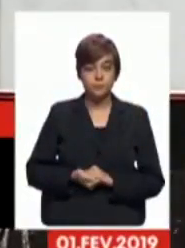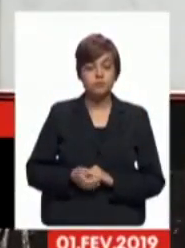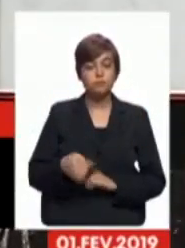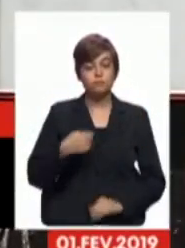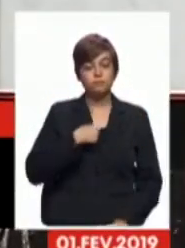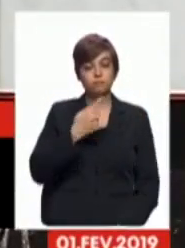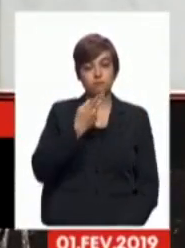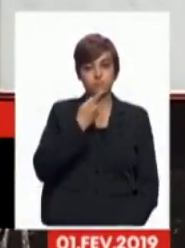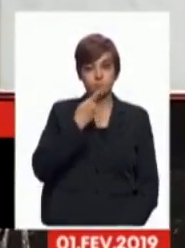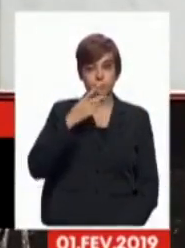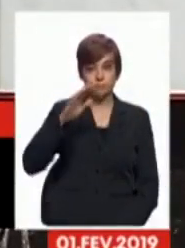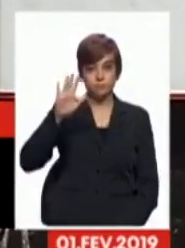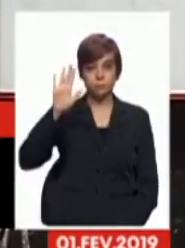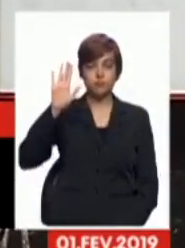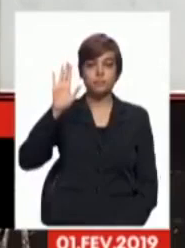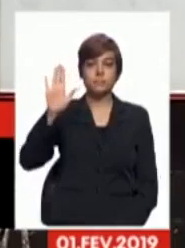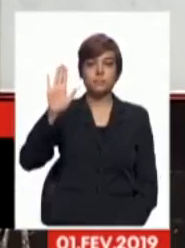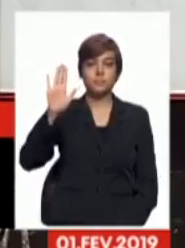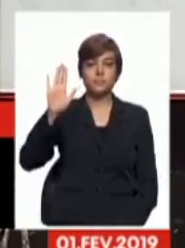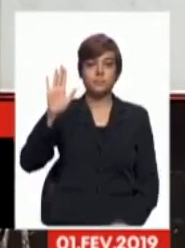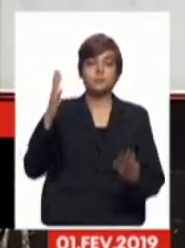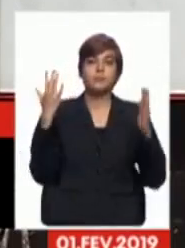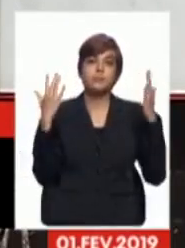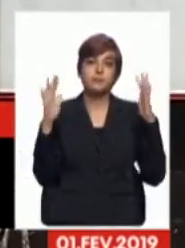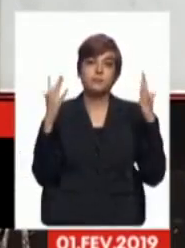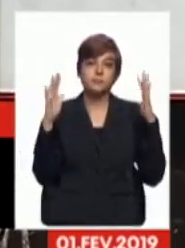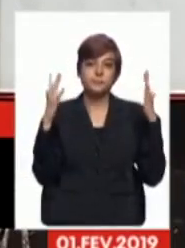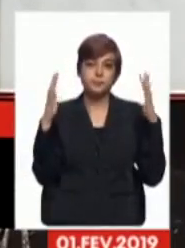Assim o prometo.